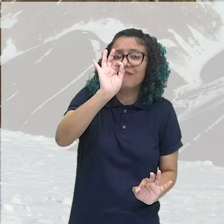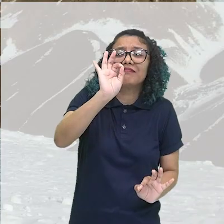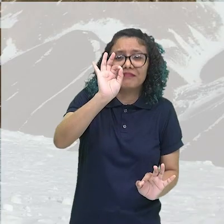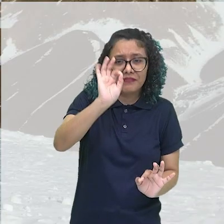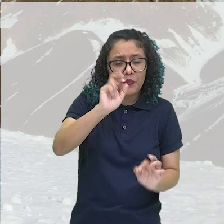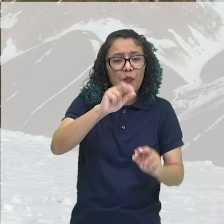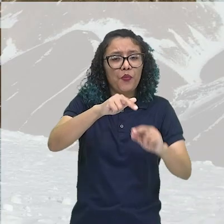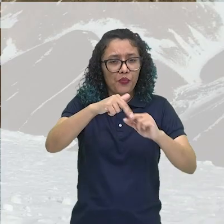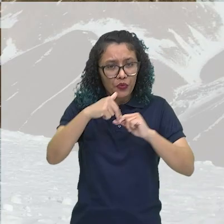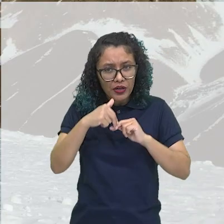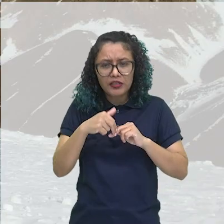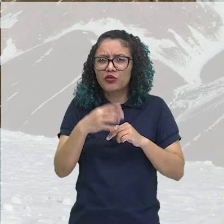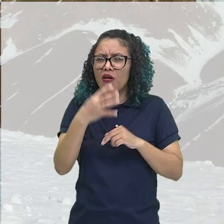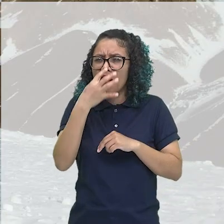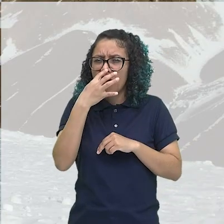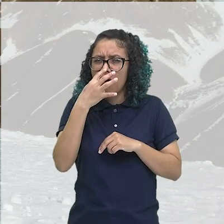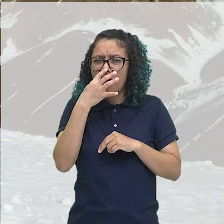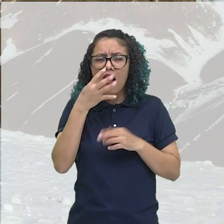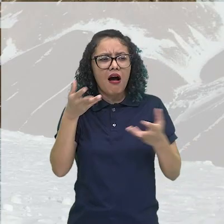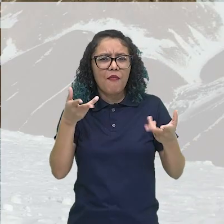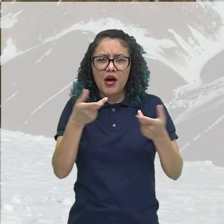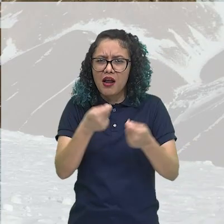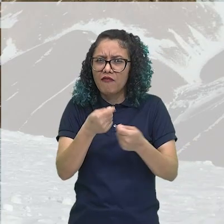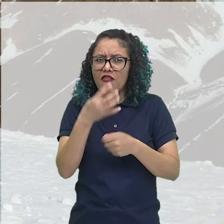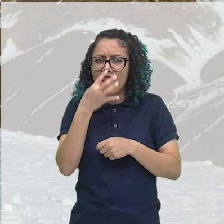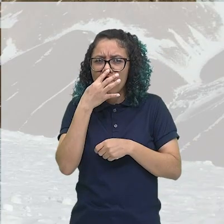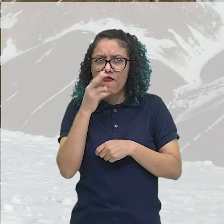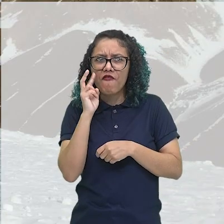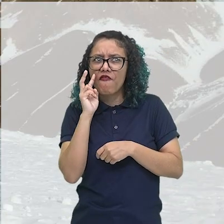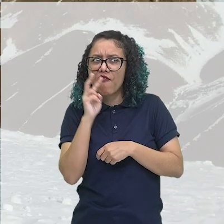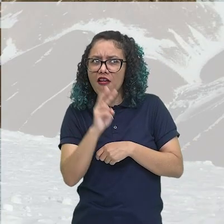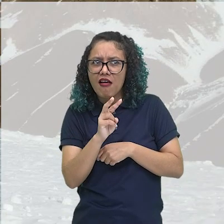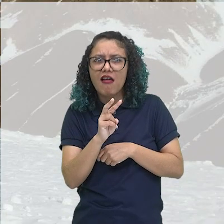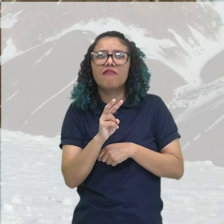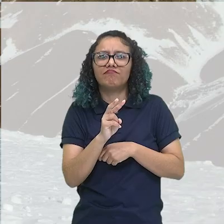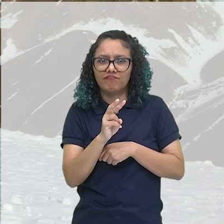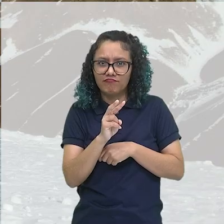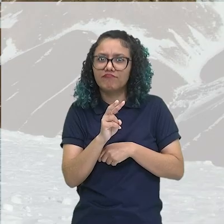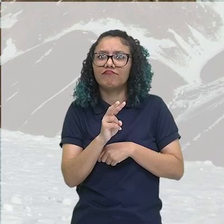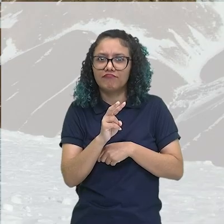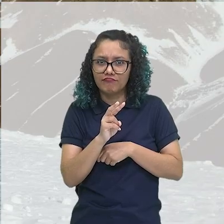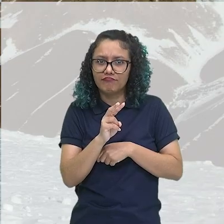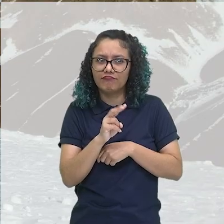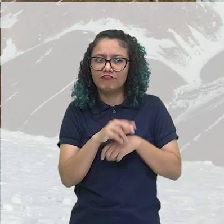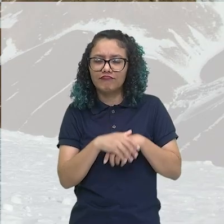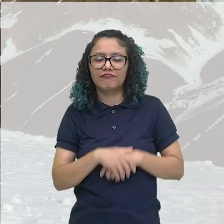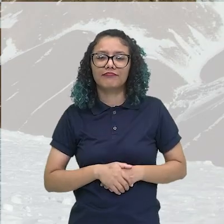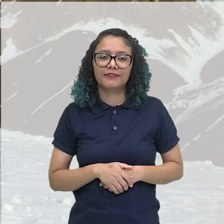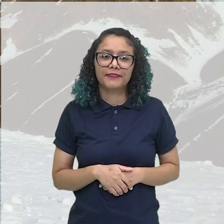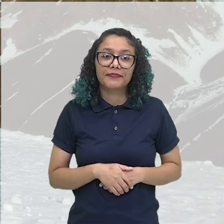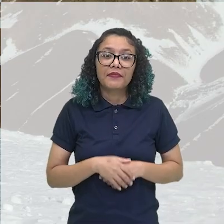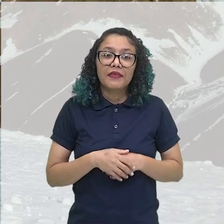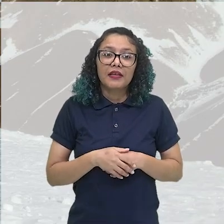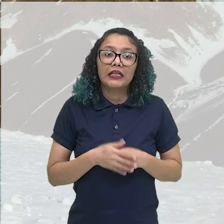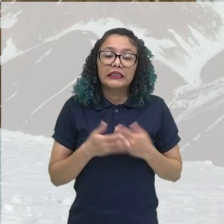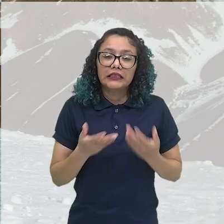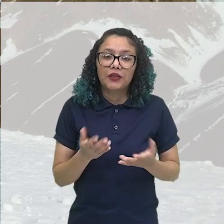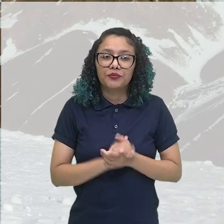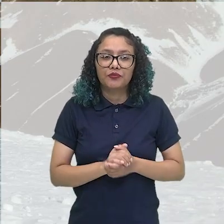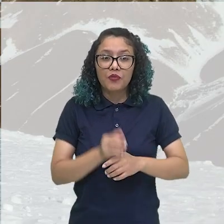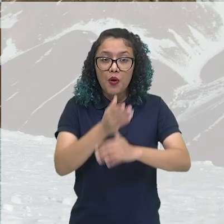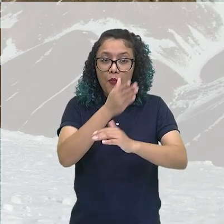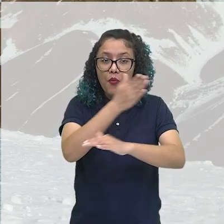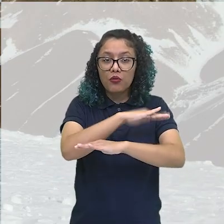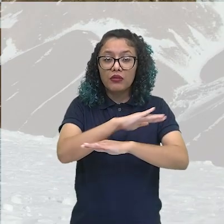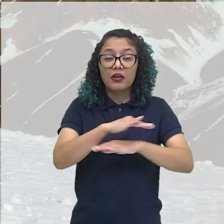isso, elas têm todo esse encantamento quando nós vemos ali na superfície, né, da Terra, no horizonte. Uma dessas montanhas